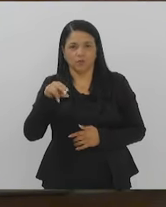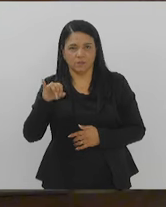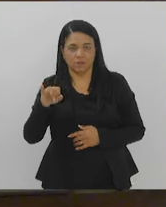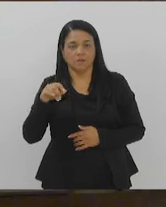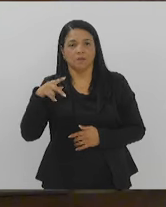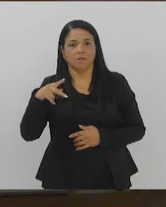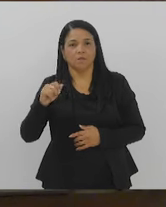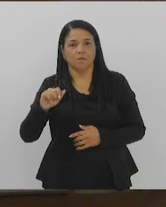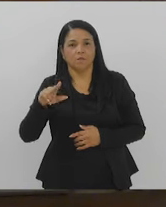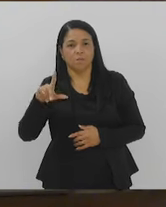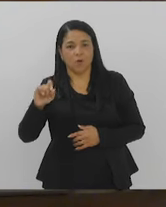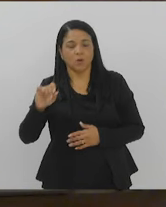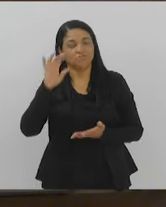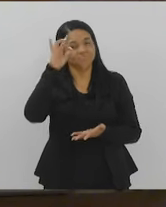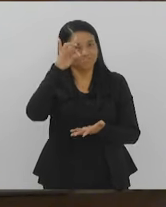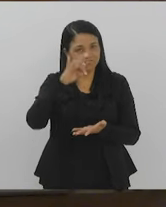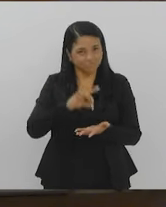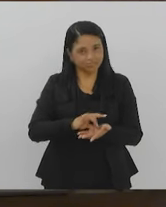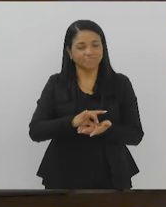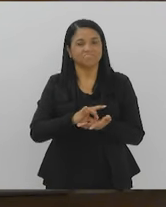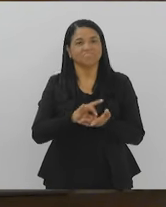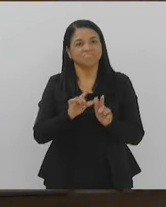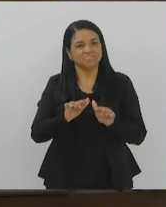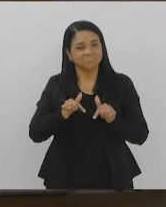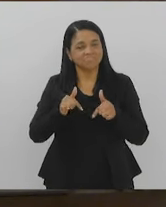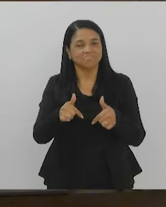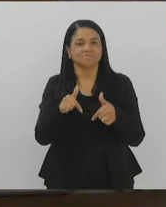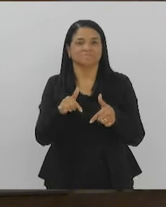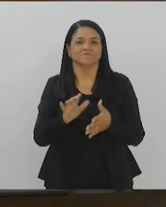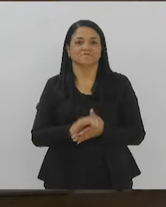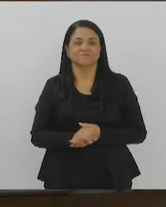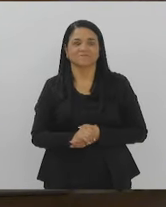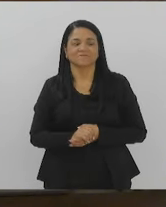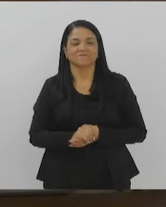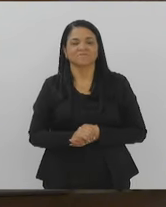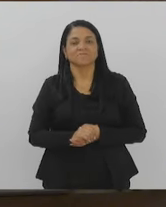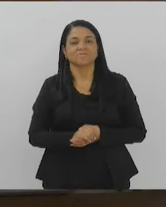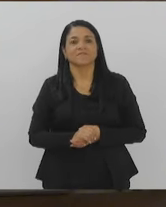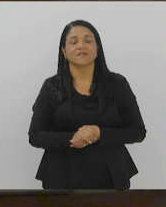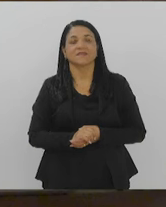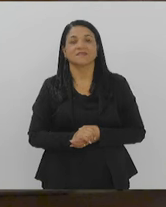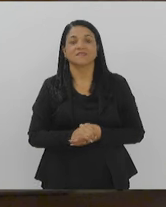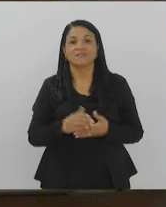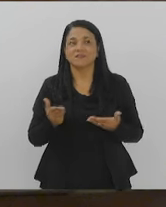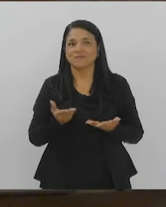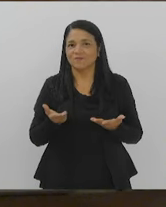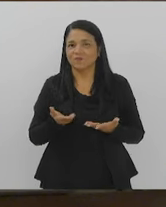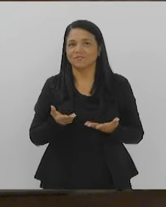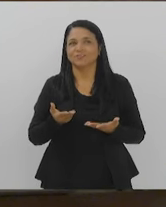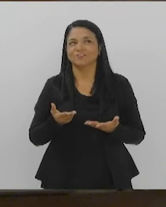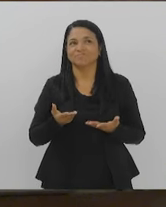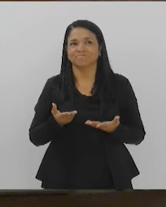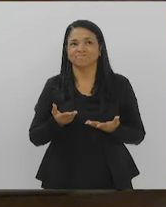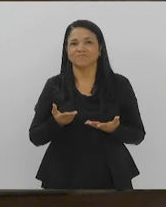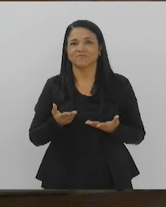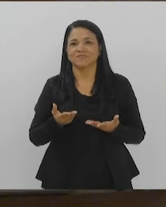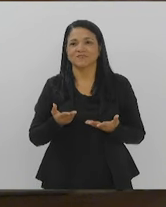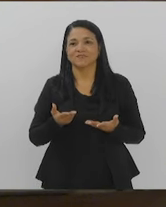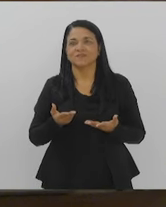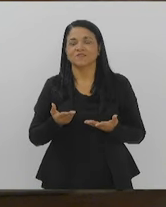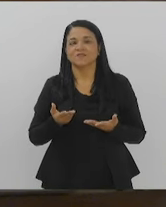sonhado e realizado, e de fato ele estaria aqui, como disse o